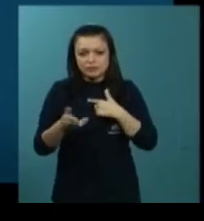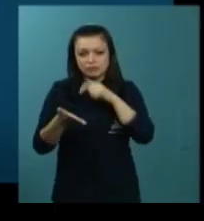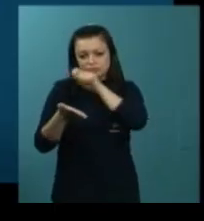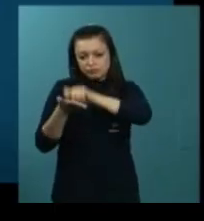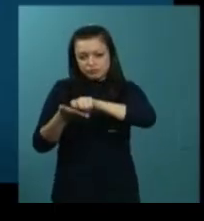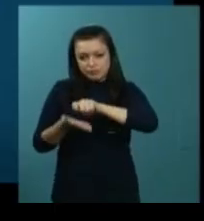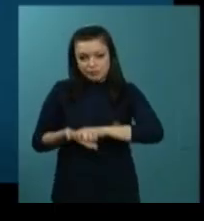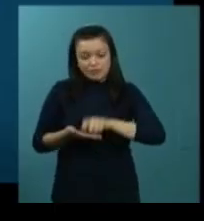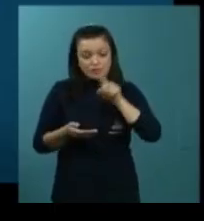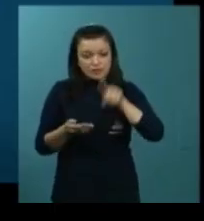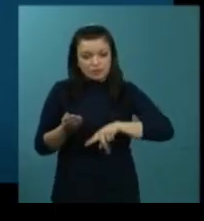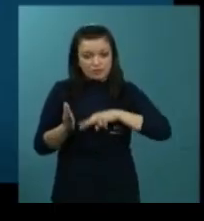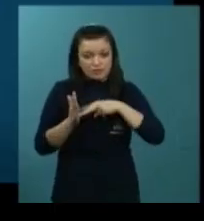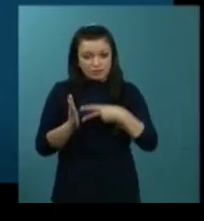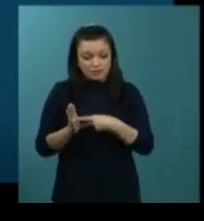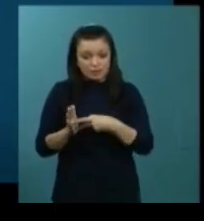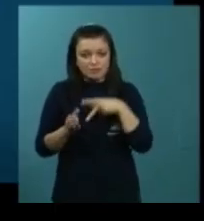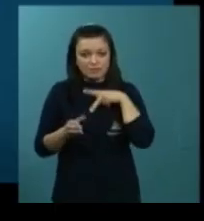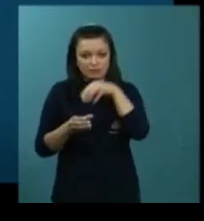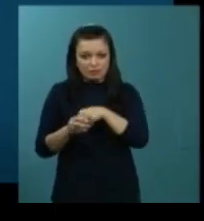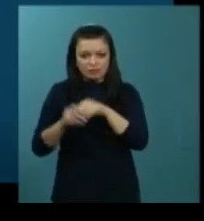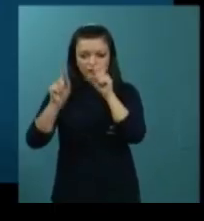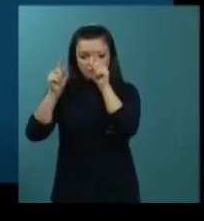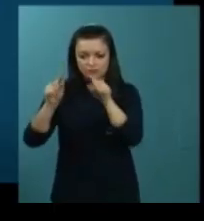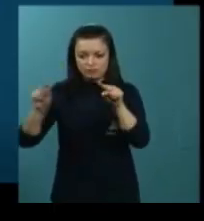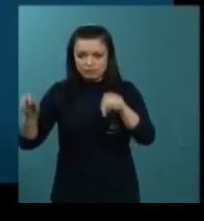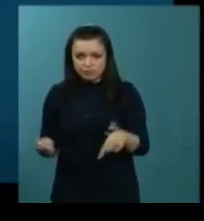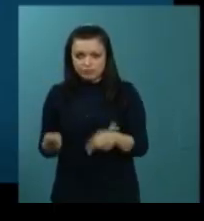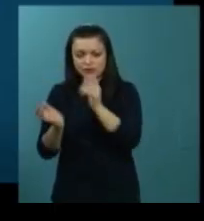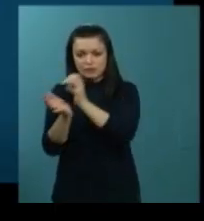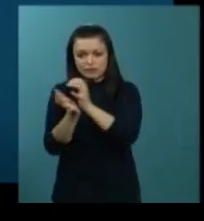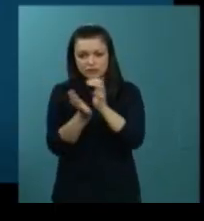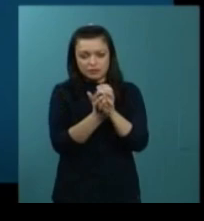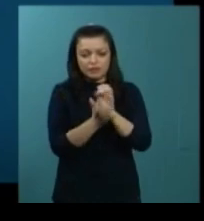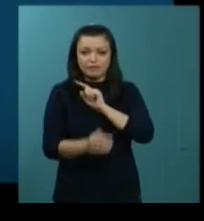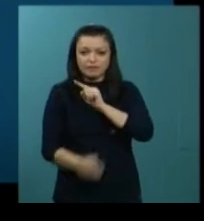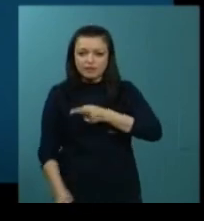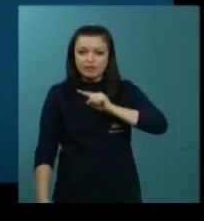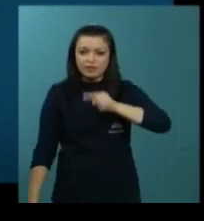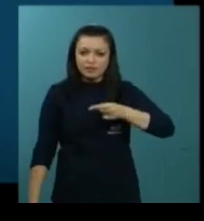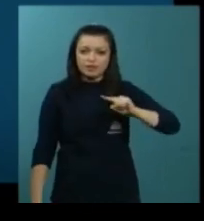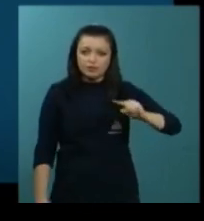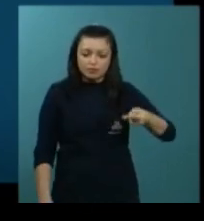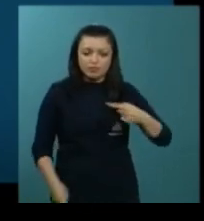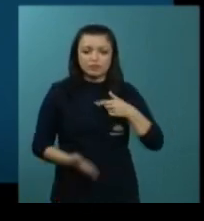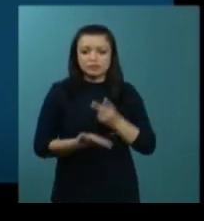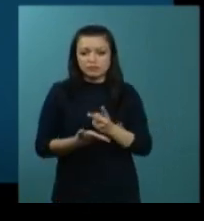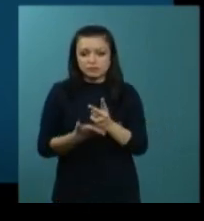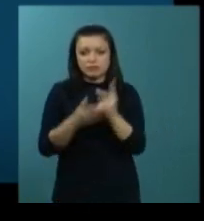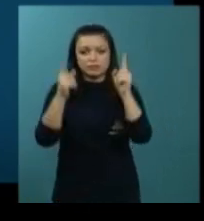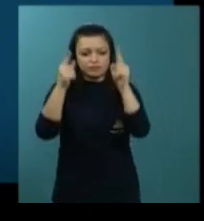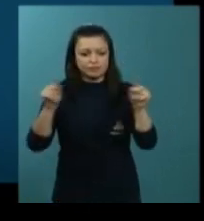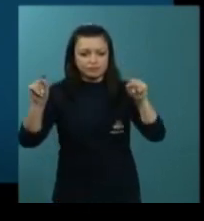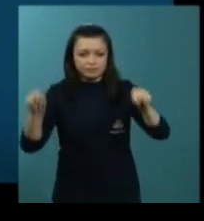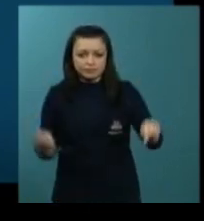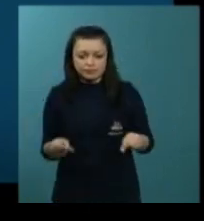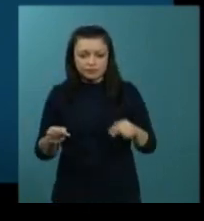em escrever os elementos separados por vírgulas e entre